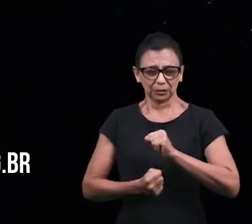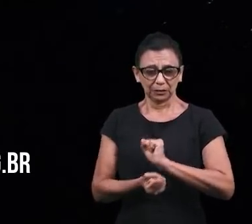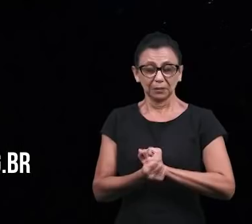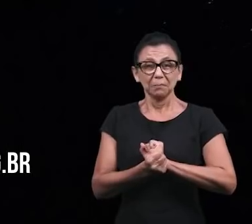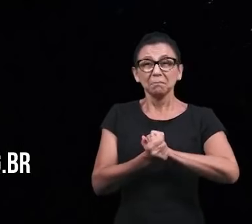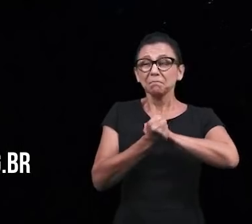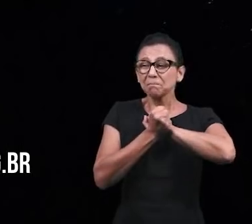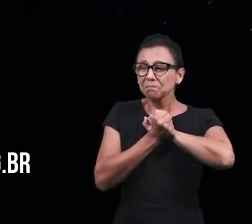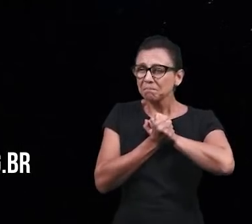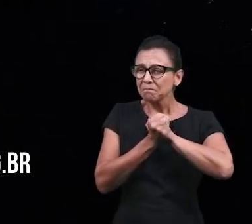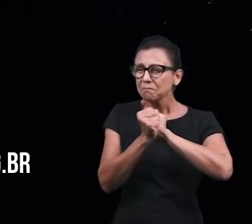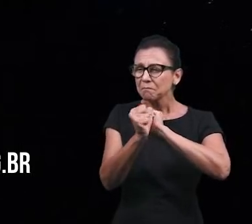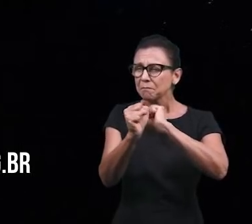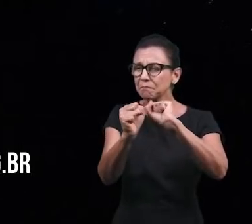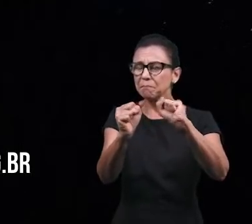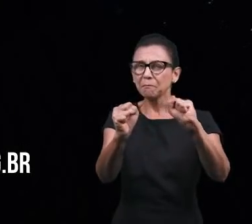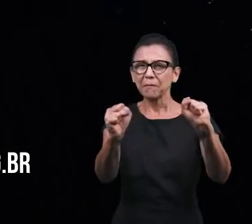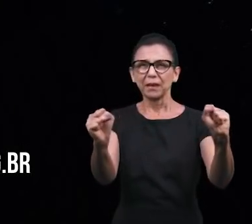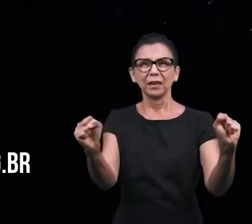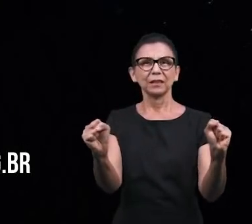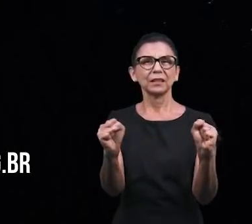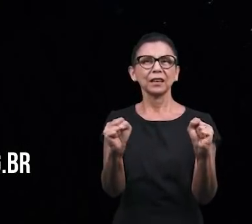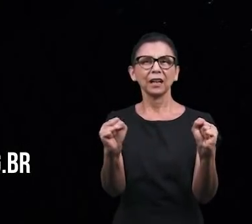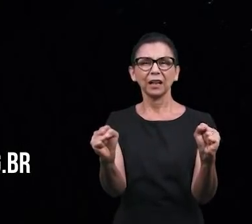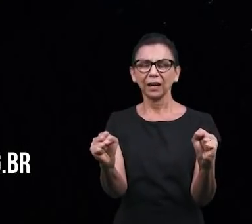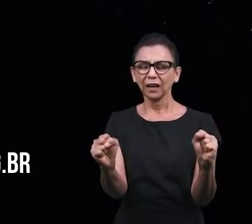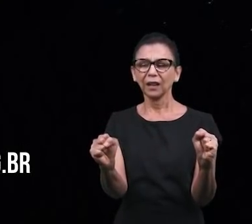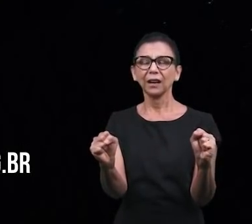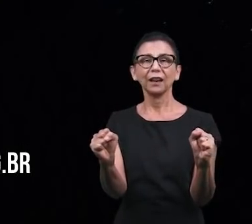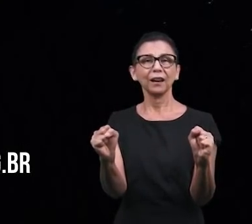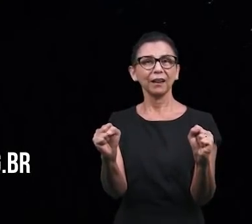dor, que cura as